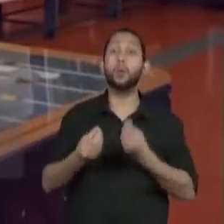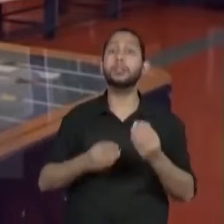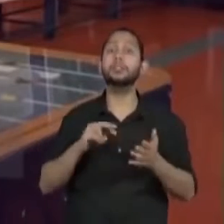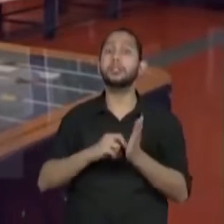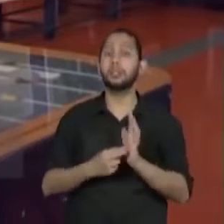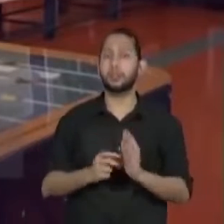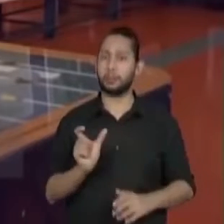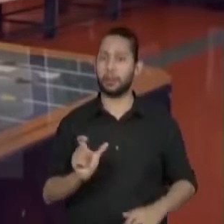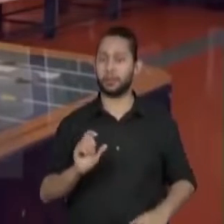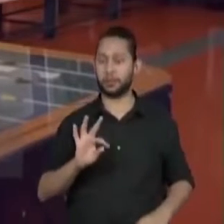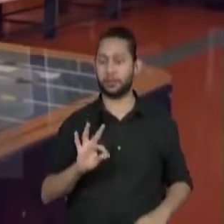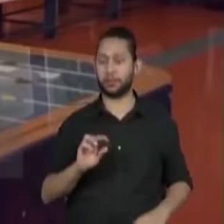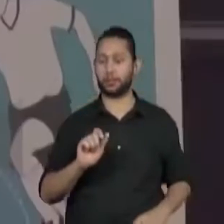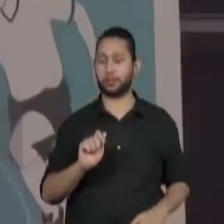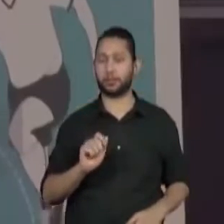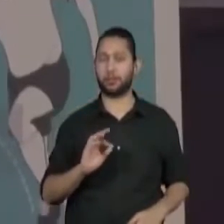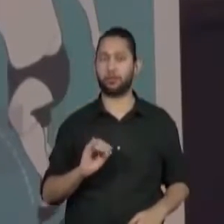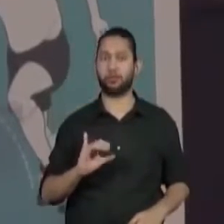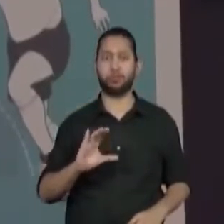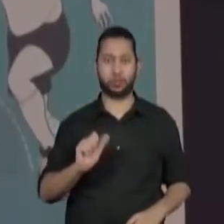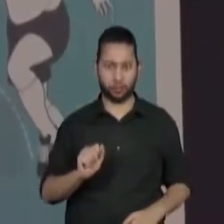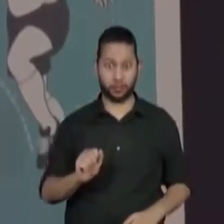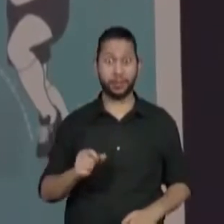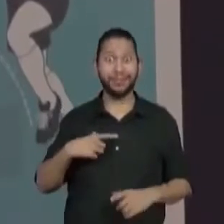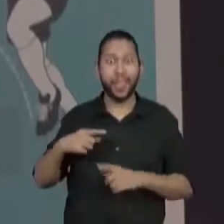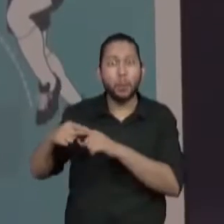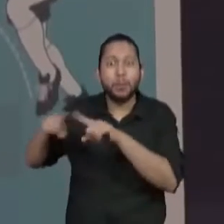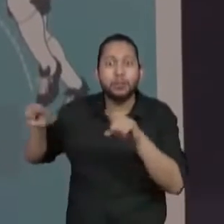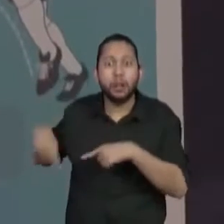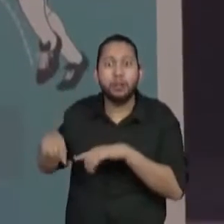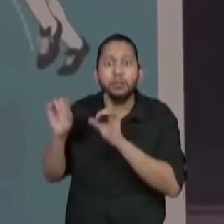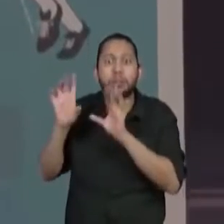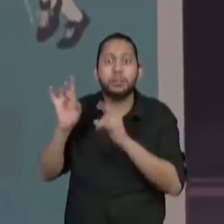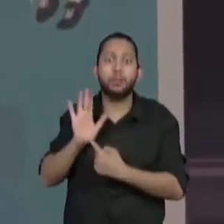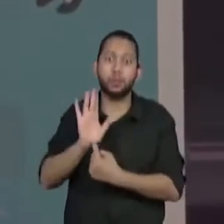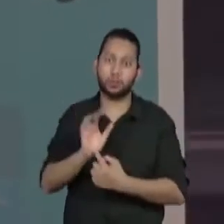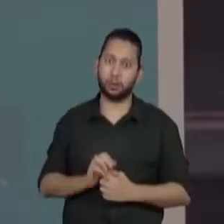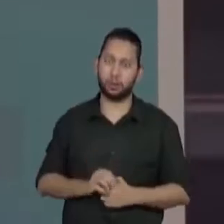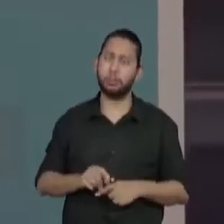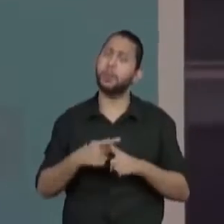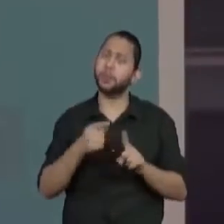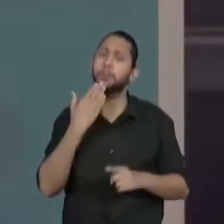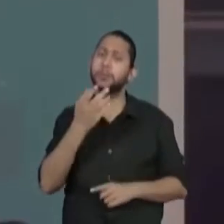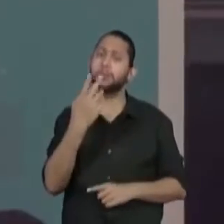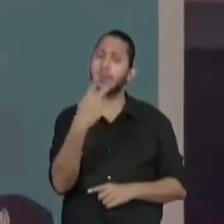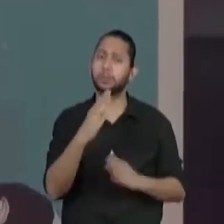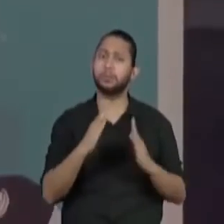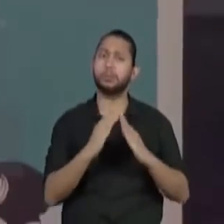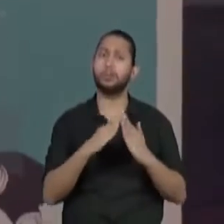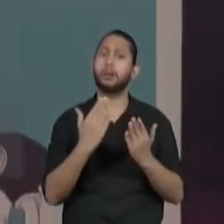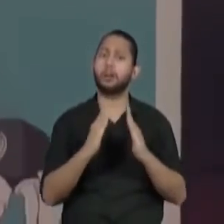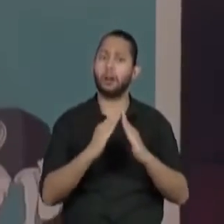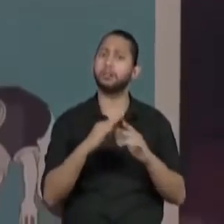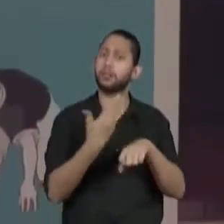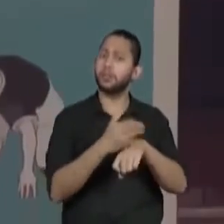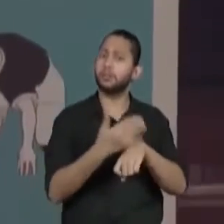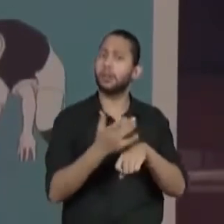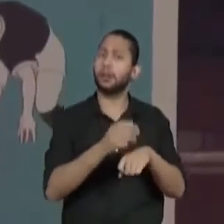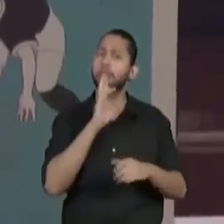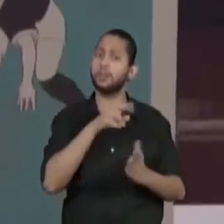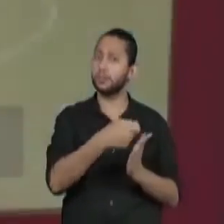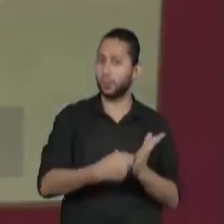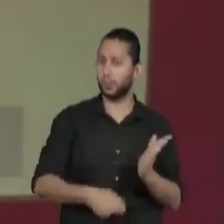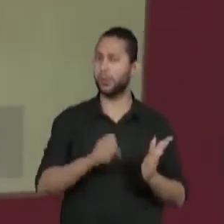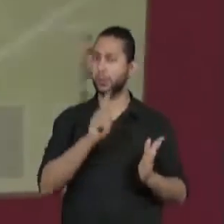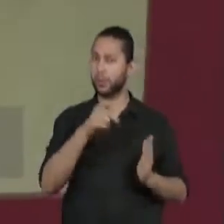uma sala muito especial, em que eu vou deixar uma lição de casa para que eles façam o que nós vamos ver lá, Fran. Tô